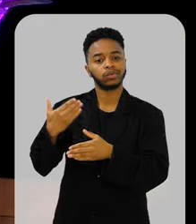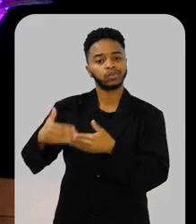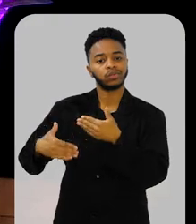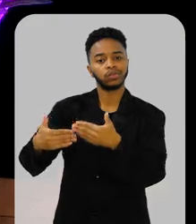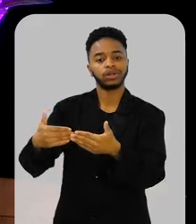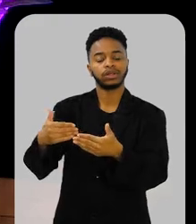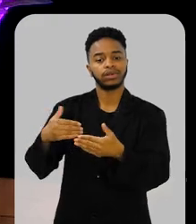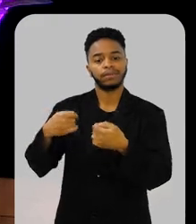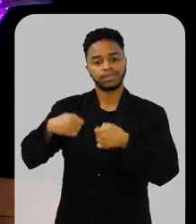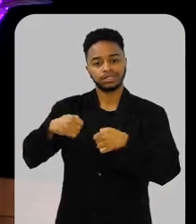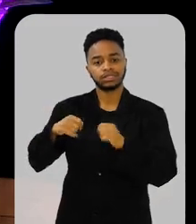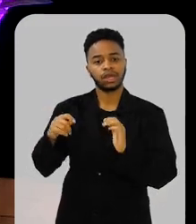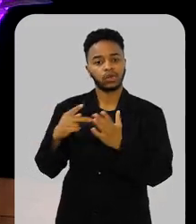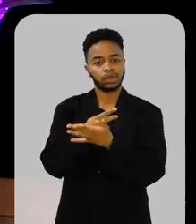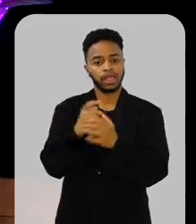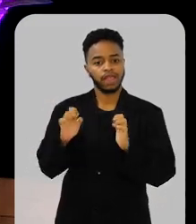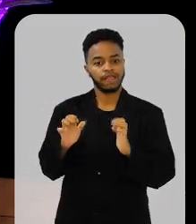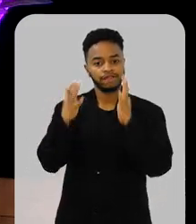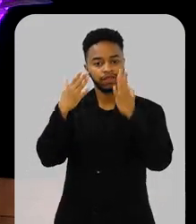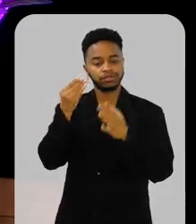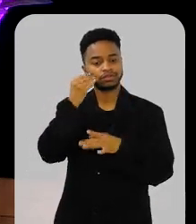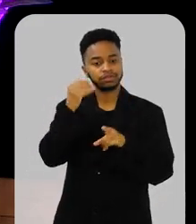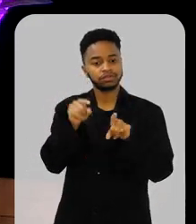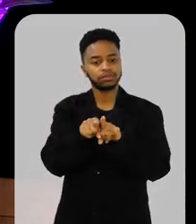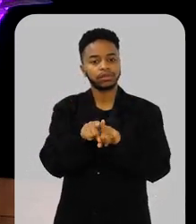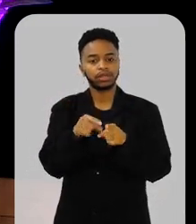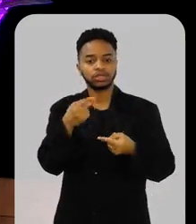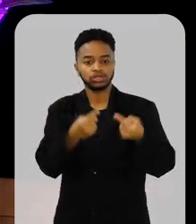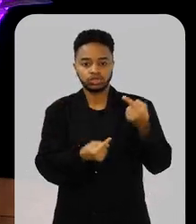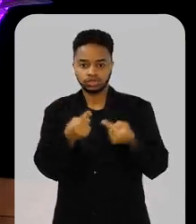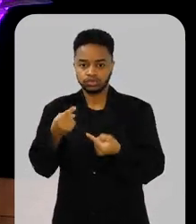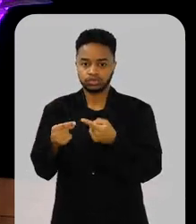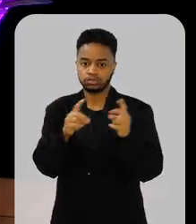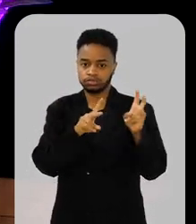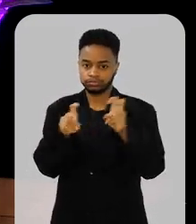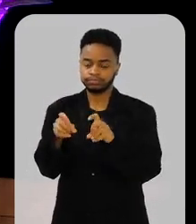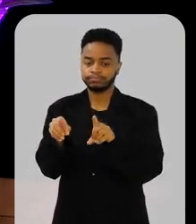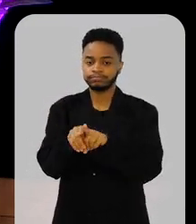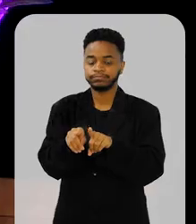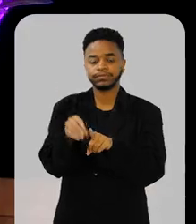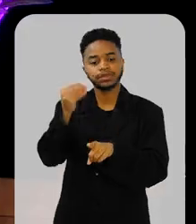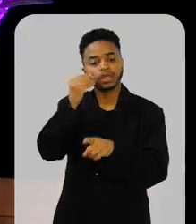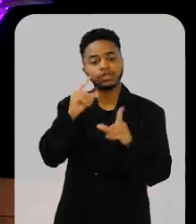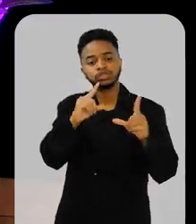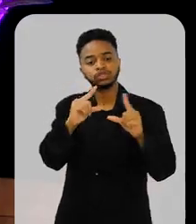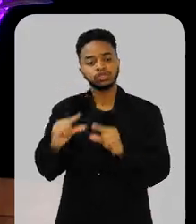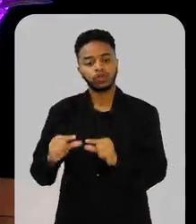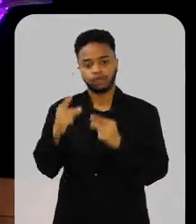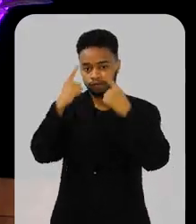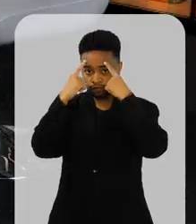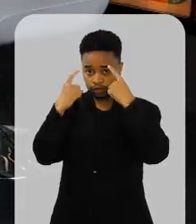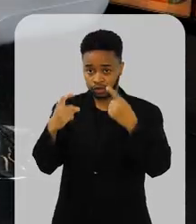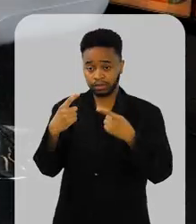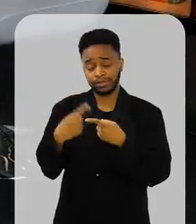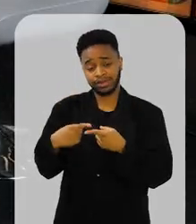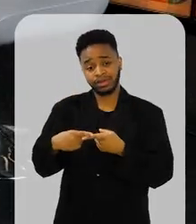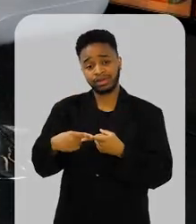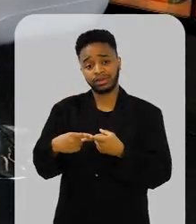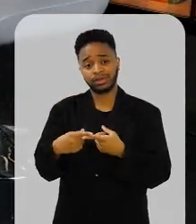deve fazer um evento que faça esse debate para que a gente realmente elimine esses quadros de violência. É